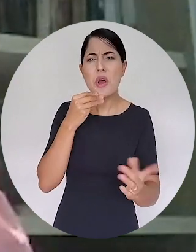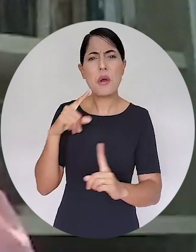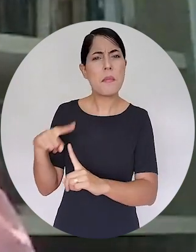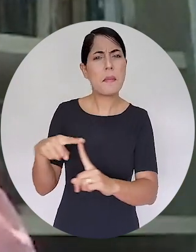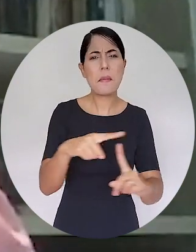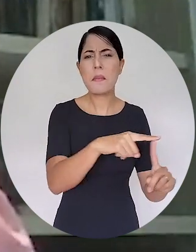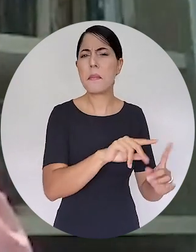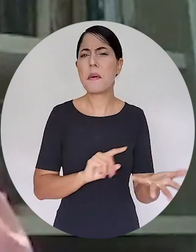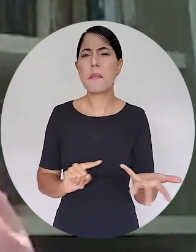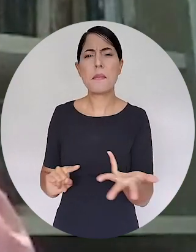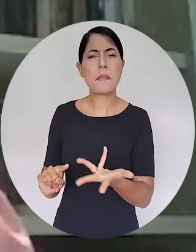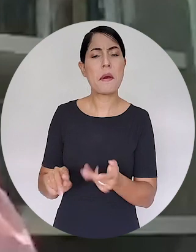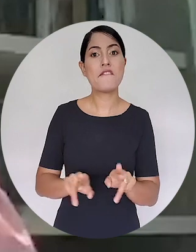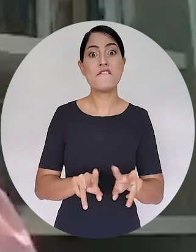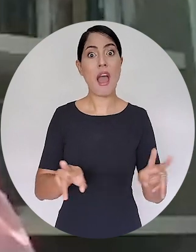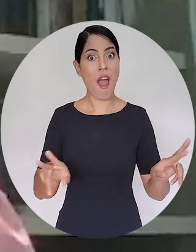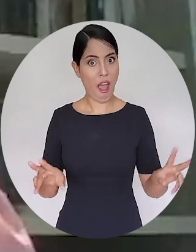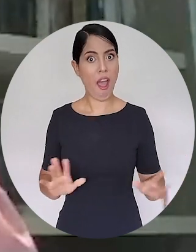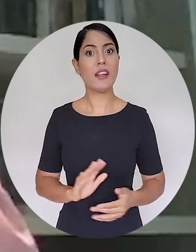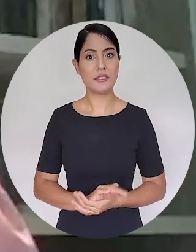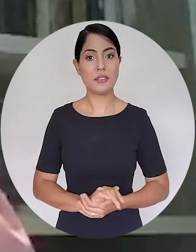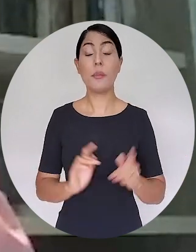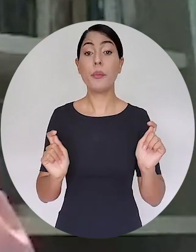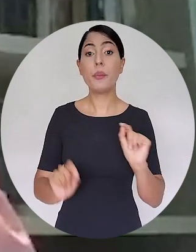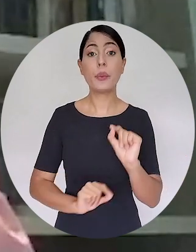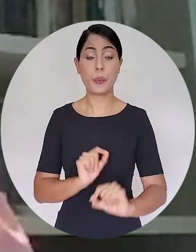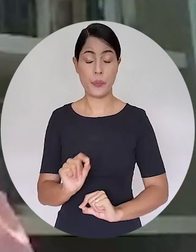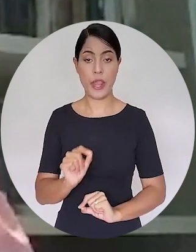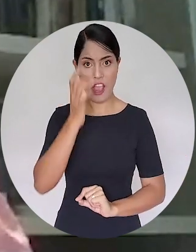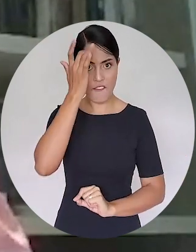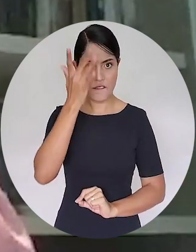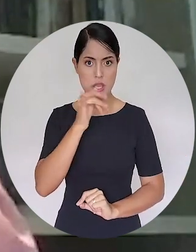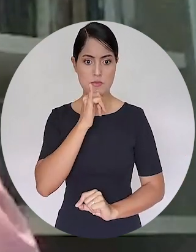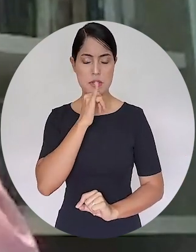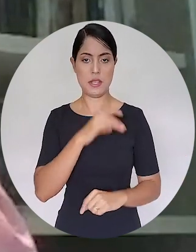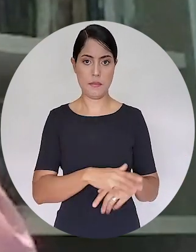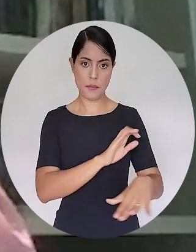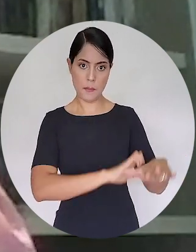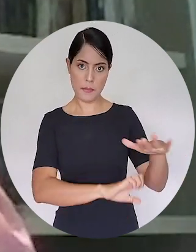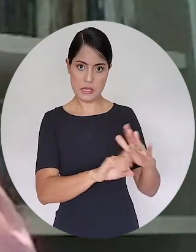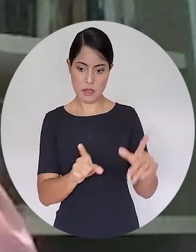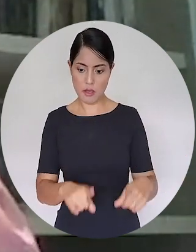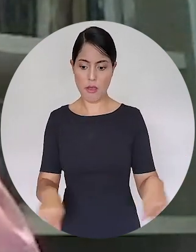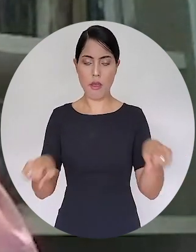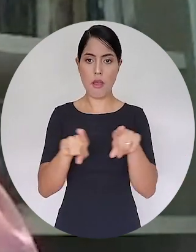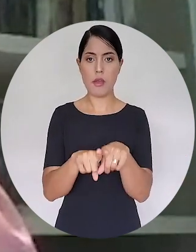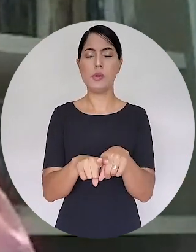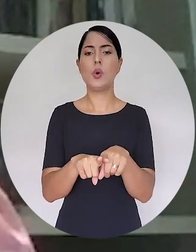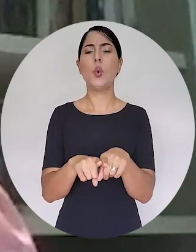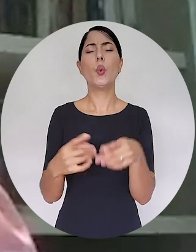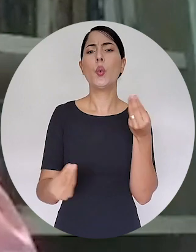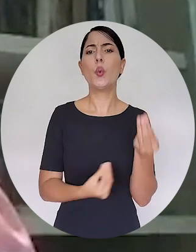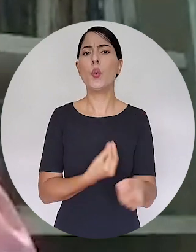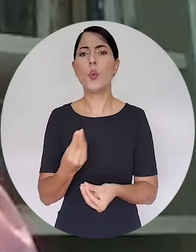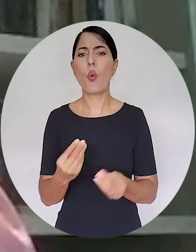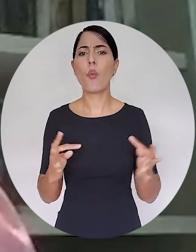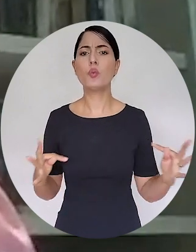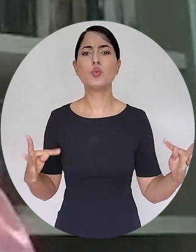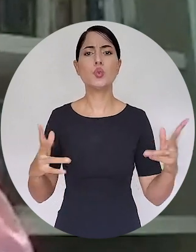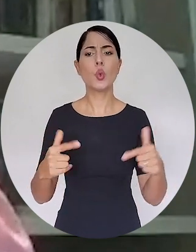manter a sua relação, seu relacionamento comercial e empresarial a partir de uma solução que é